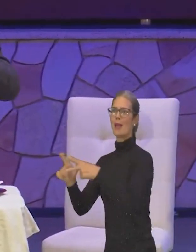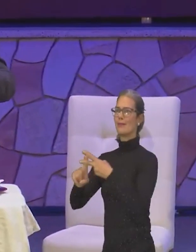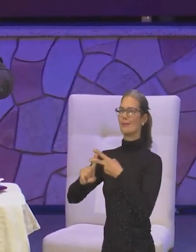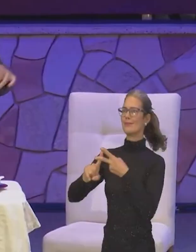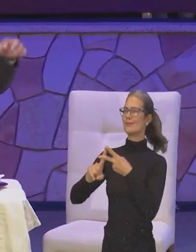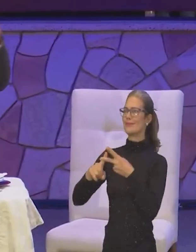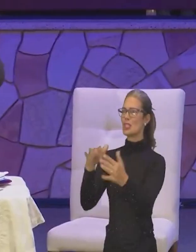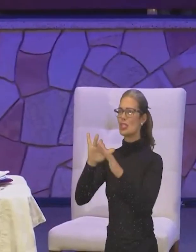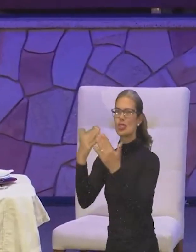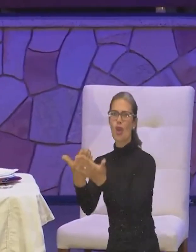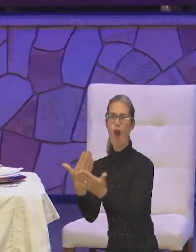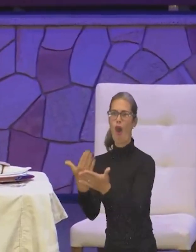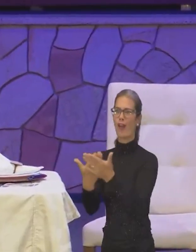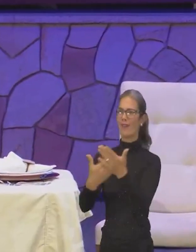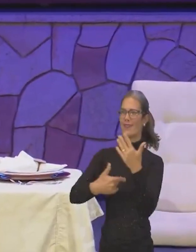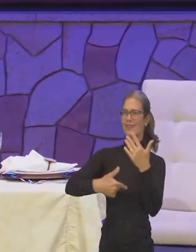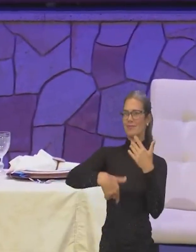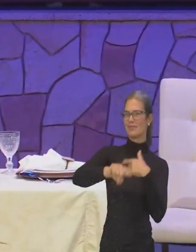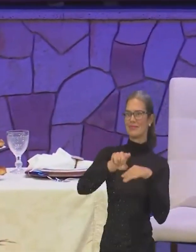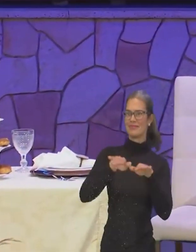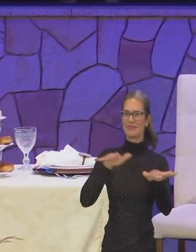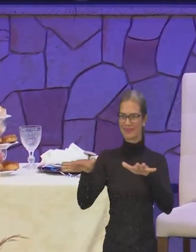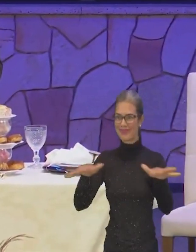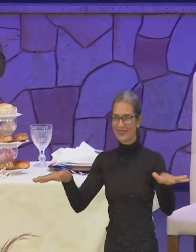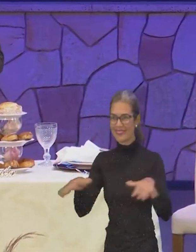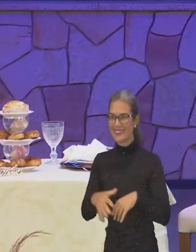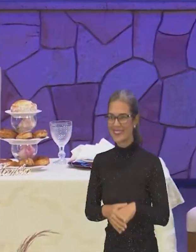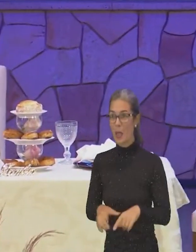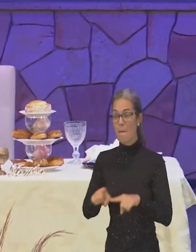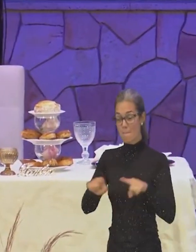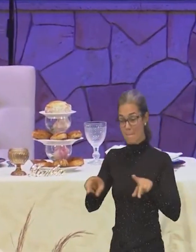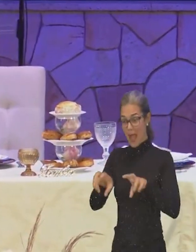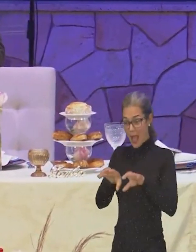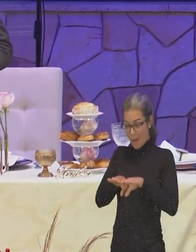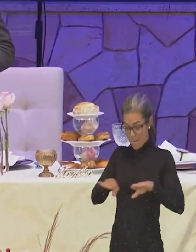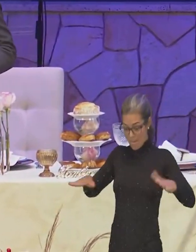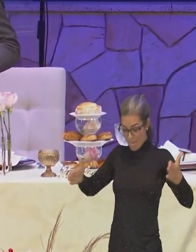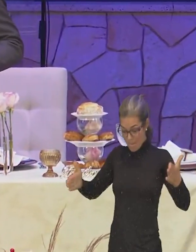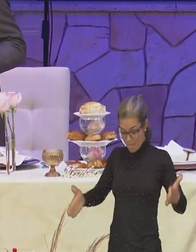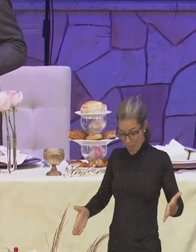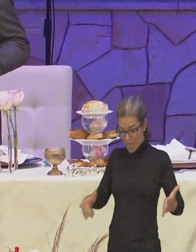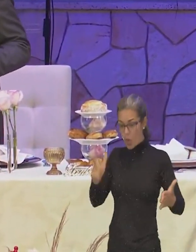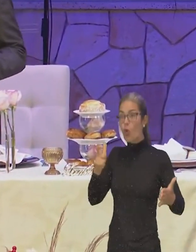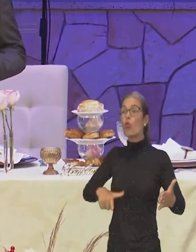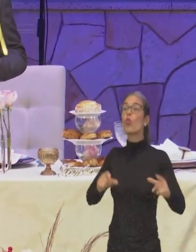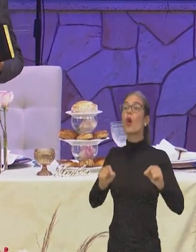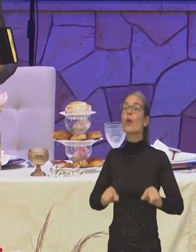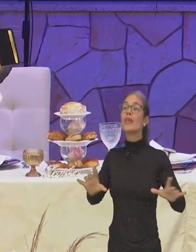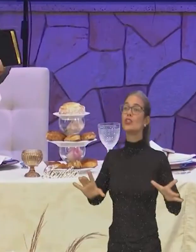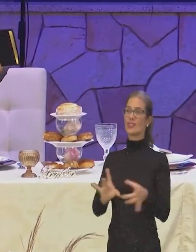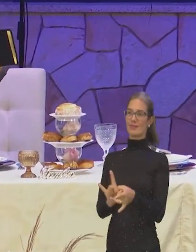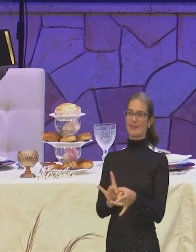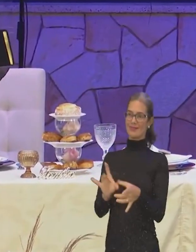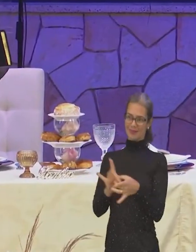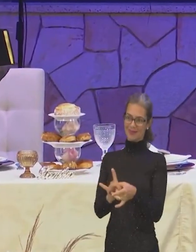de união, de recepção e de contato das pessoas que moram dentro daquela casa.